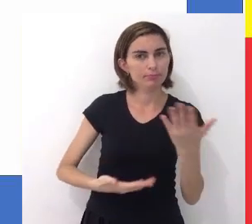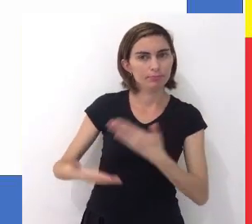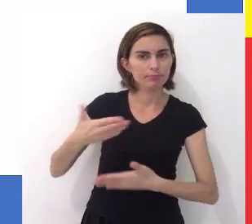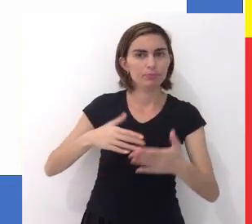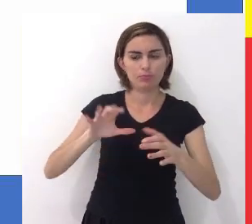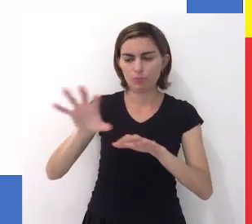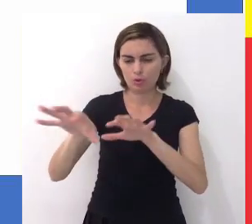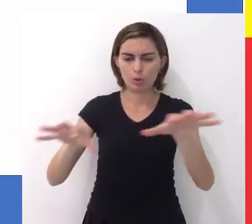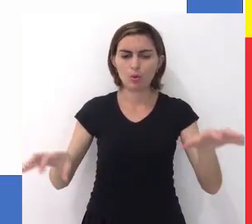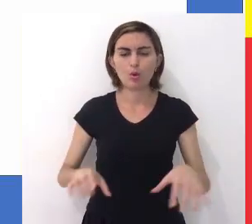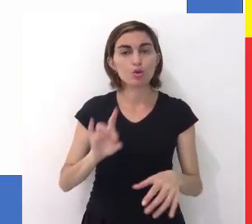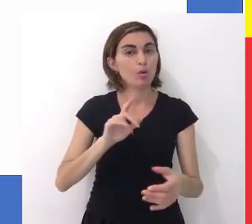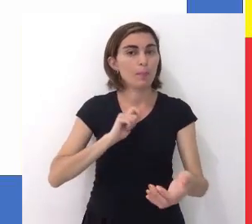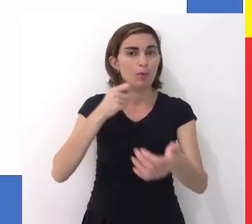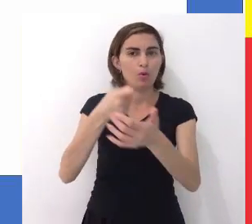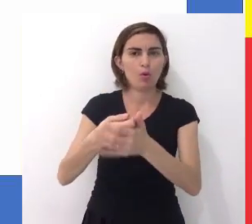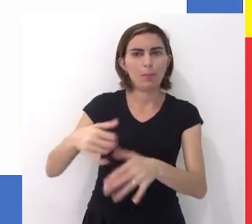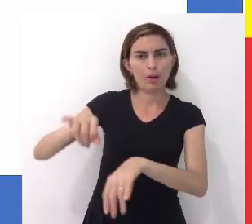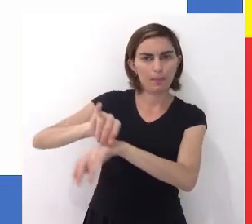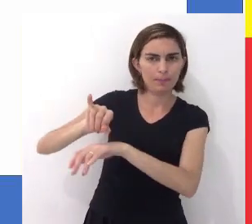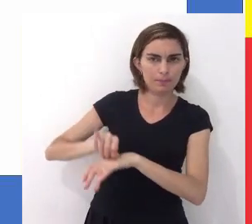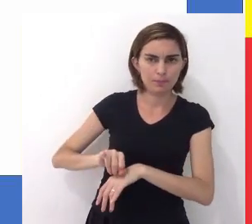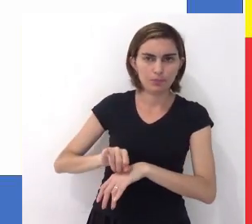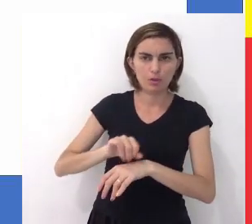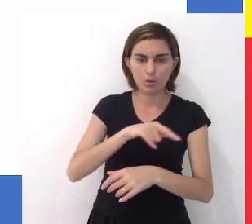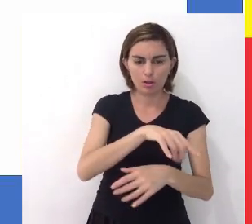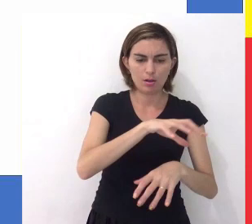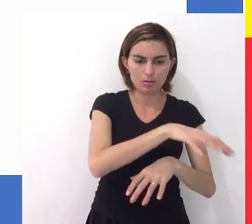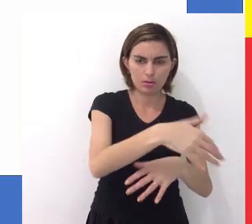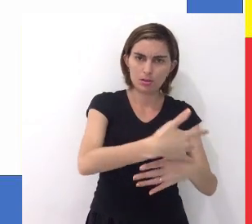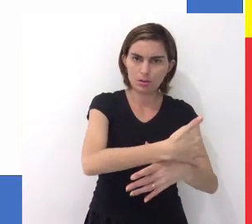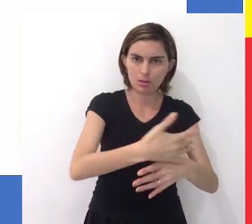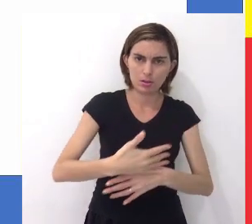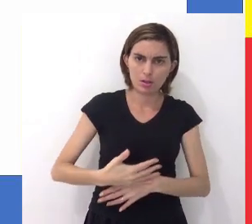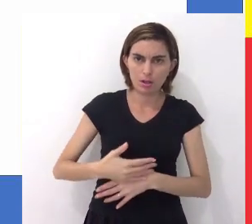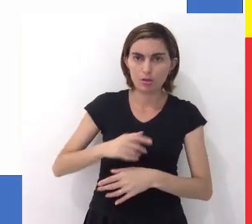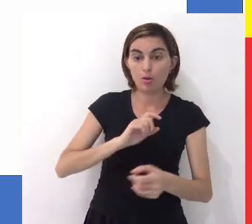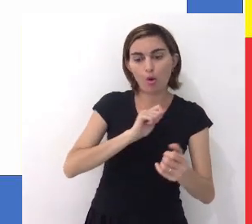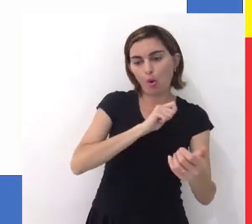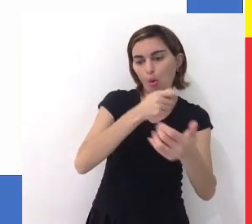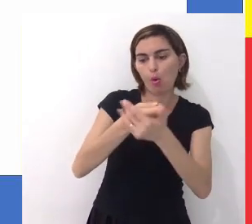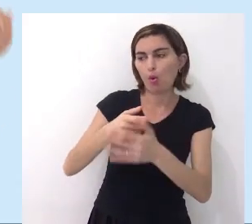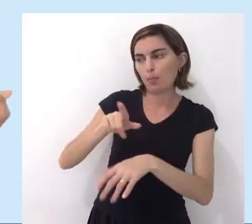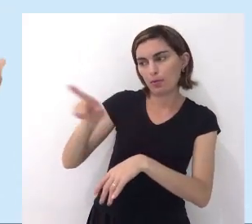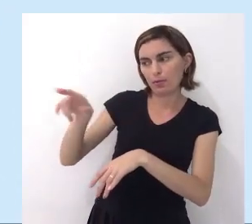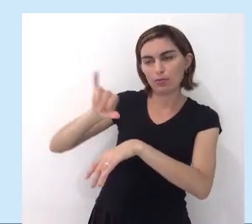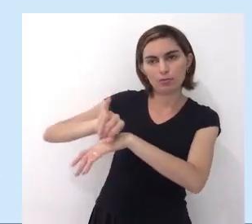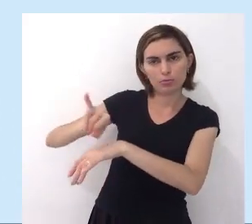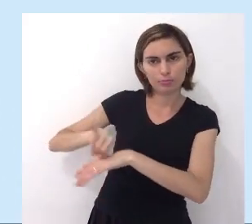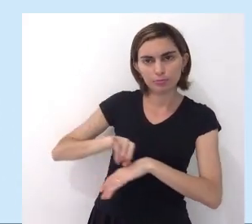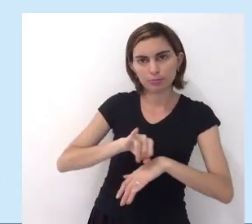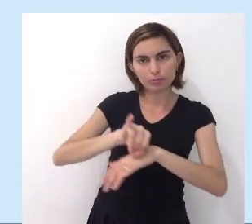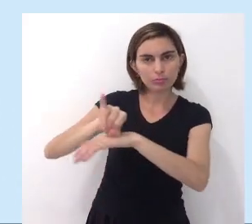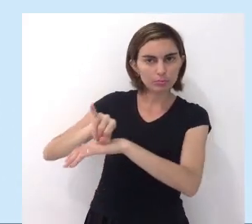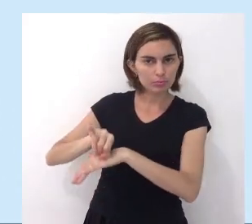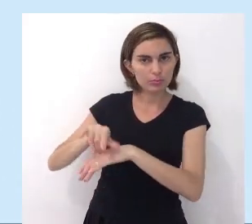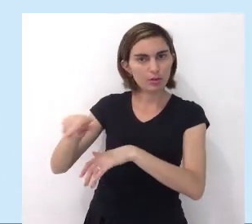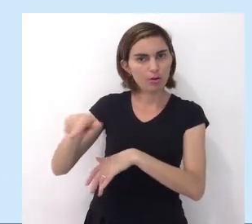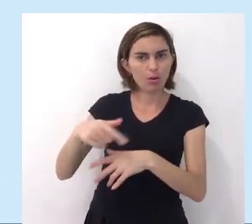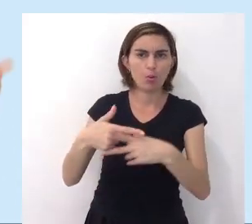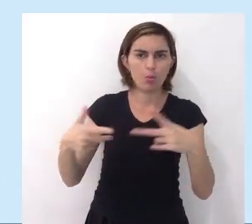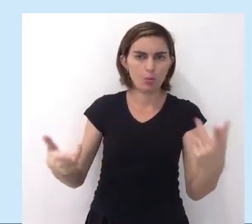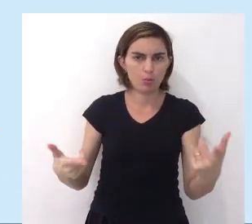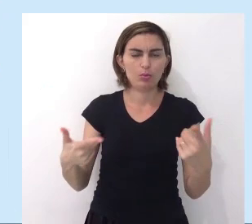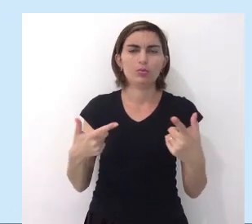de colônias só podem comprar das metrópoles, tá? Então, quem vivia dentro da colônia só podia comprar